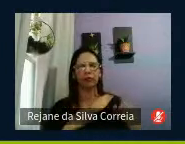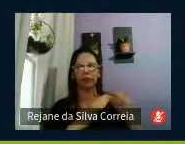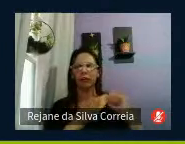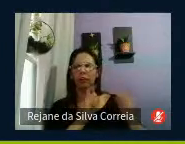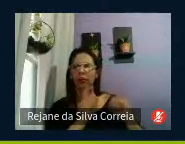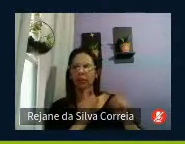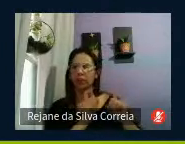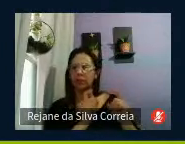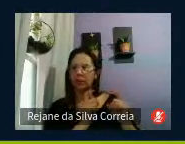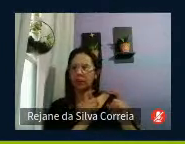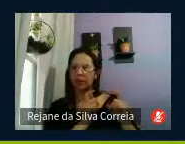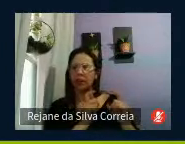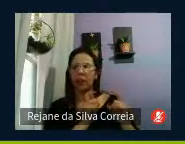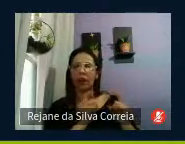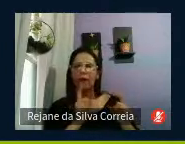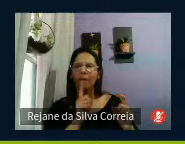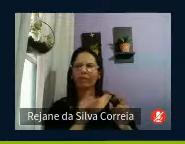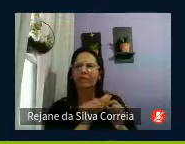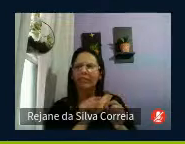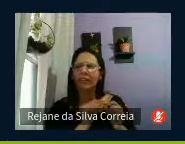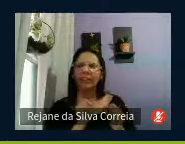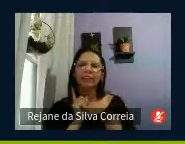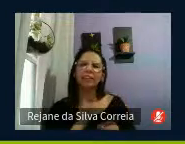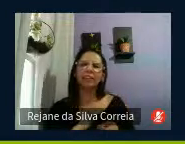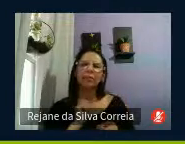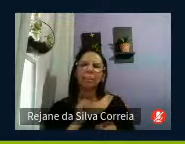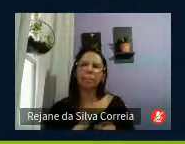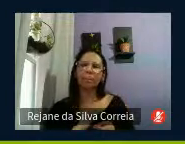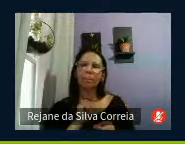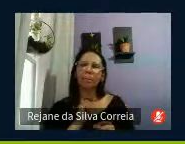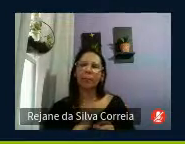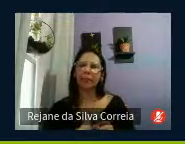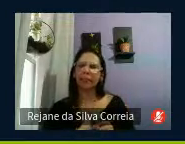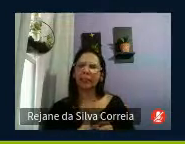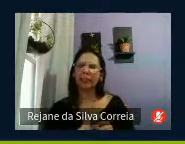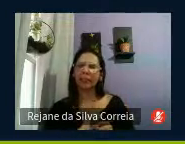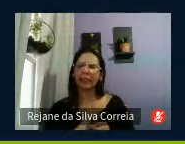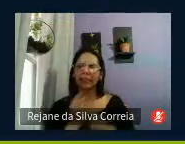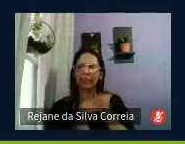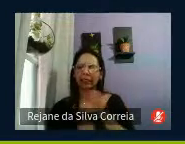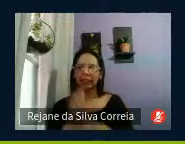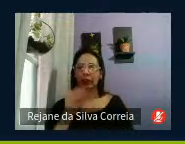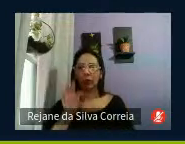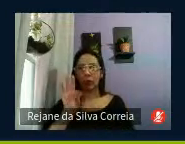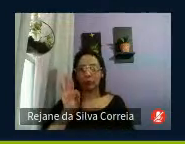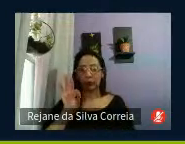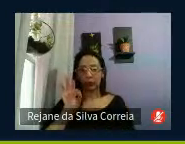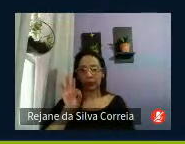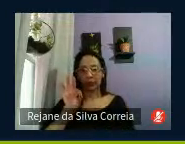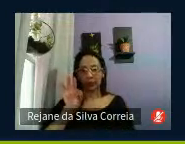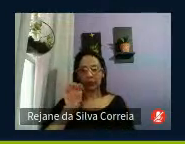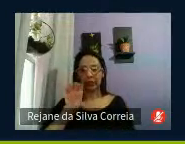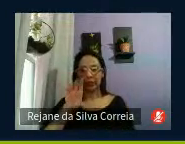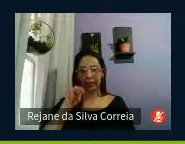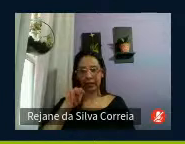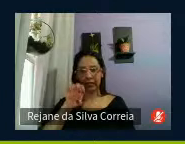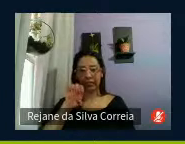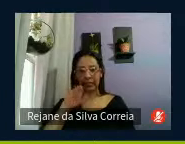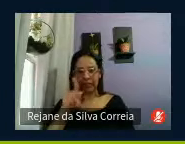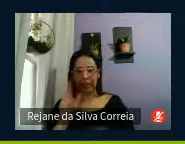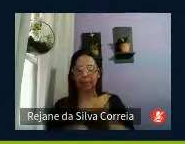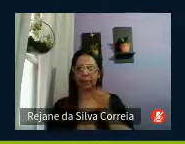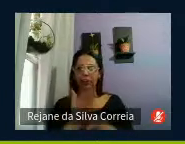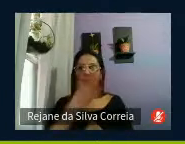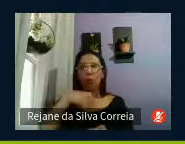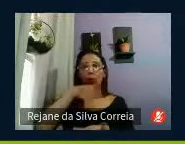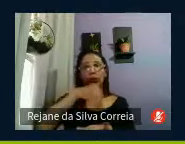realizado em Minas Gerais, com o grupo que criou o TECNEP, e a partir daí foram criados os NAPNs no